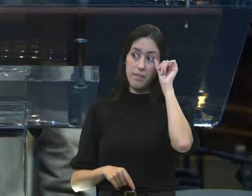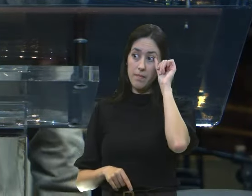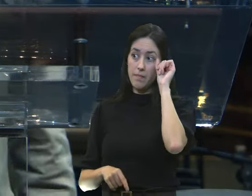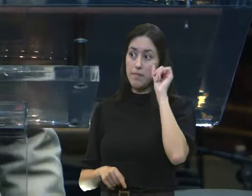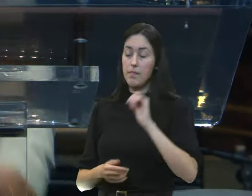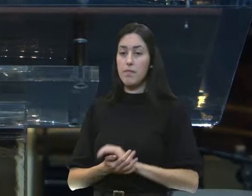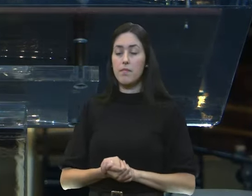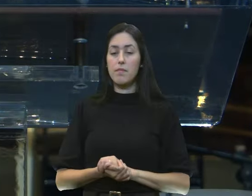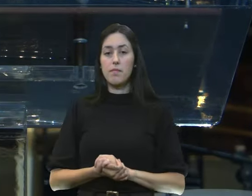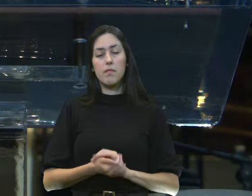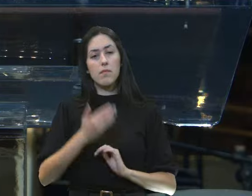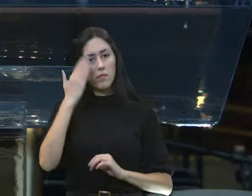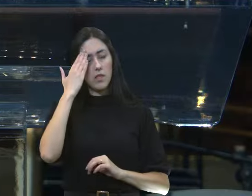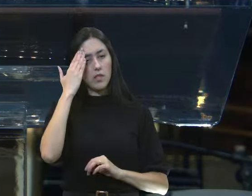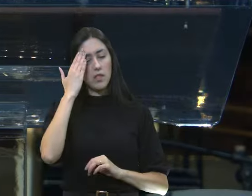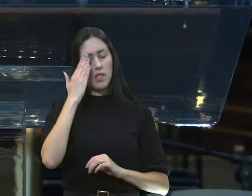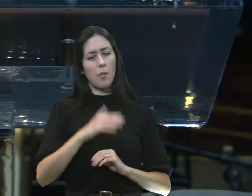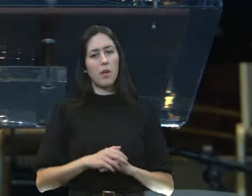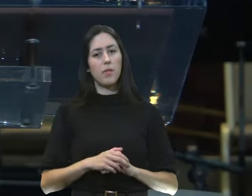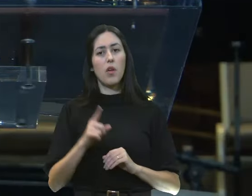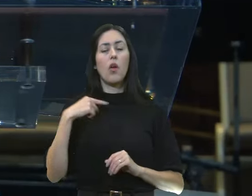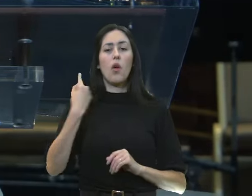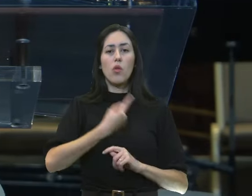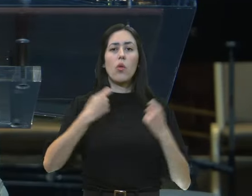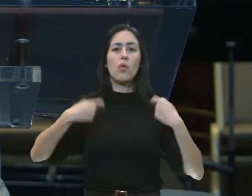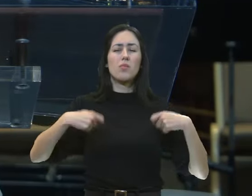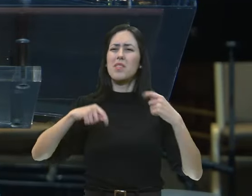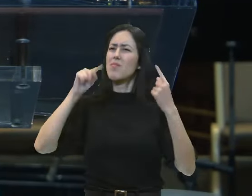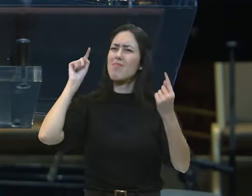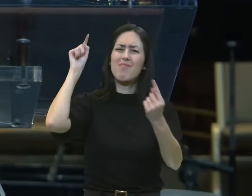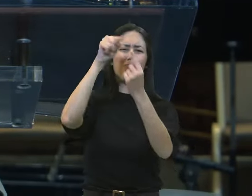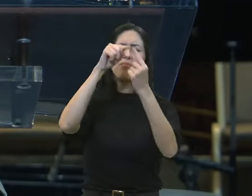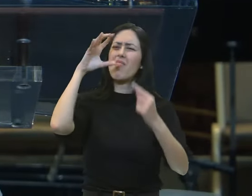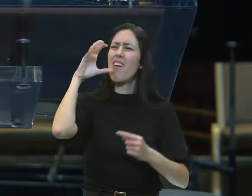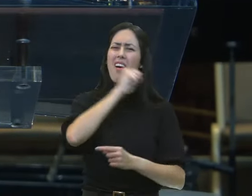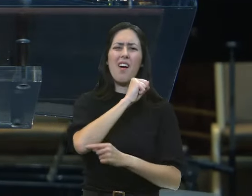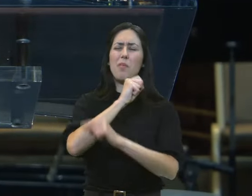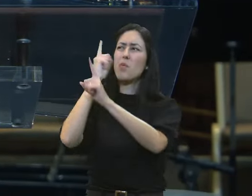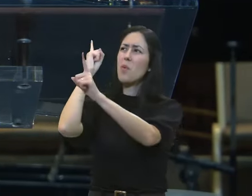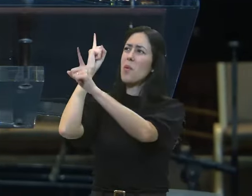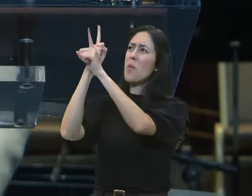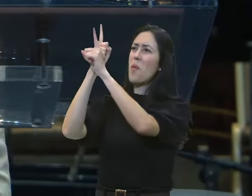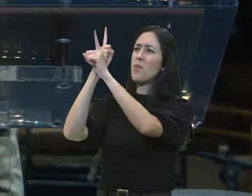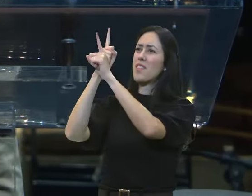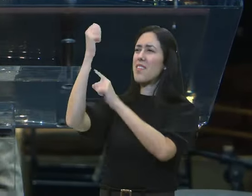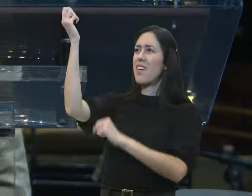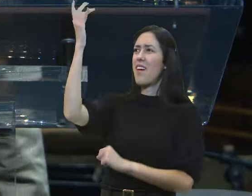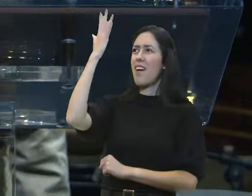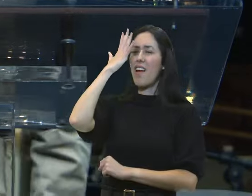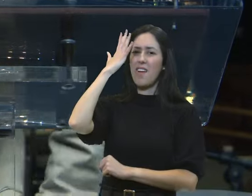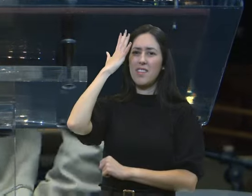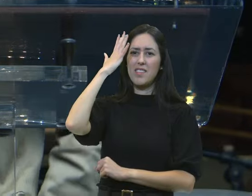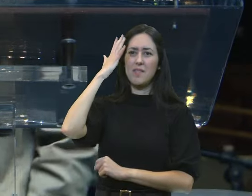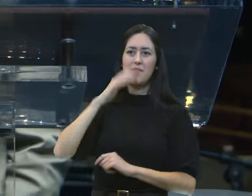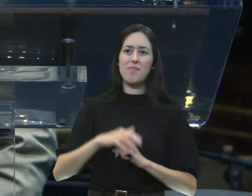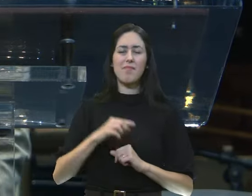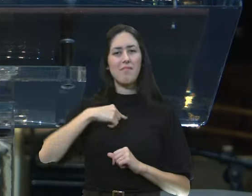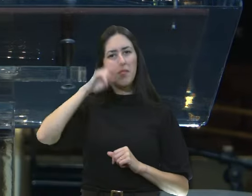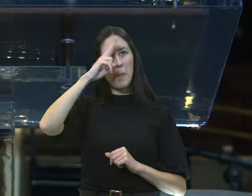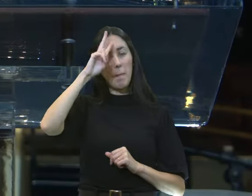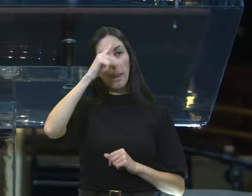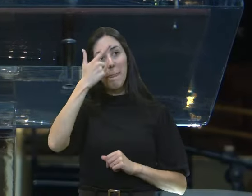Sabe, nós precisamos ter essa objetividade para encontrar a graça e o favor. Também me lembrei de uma